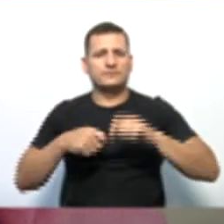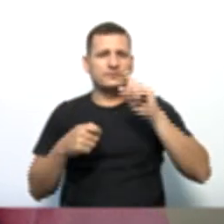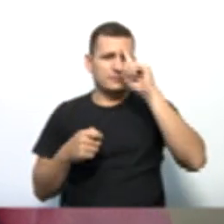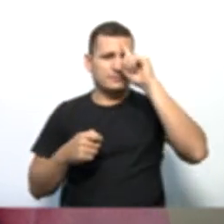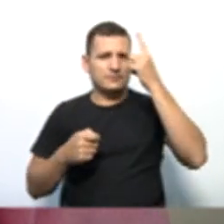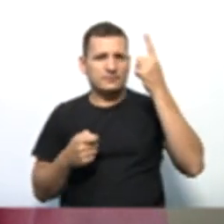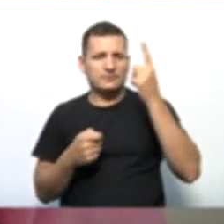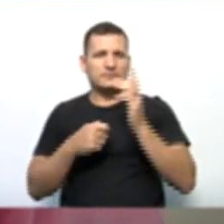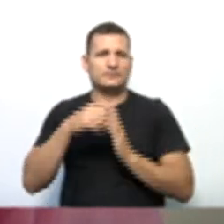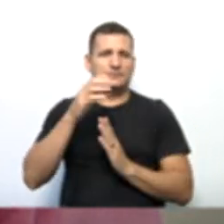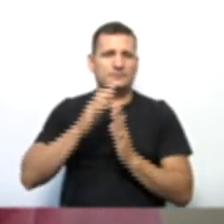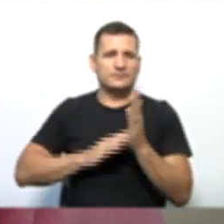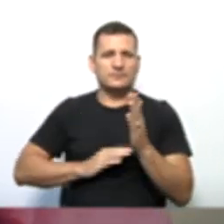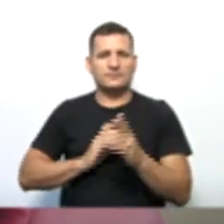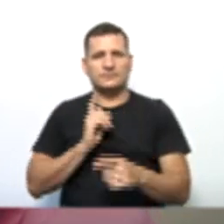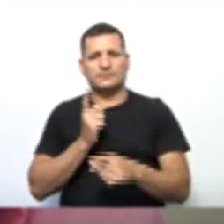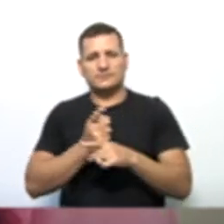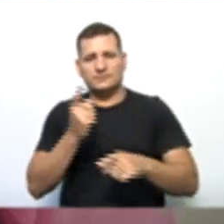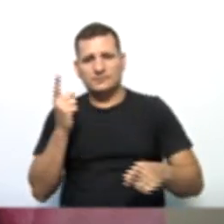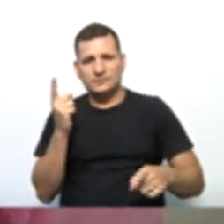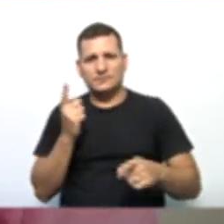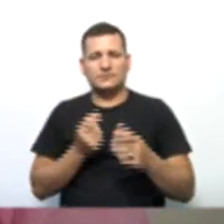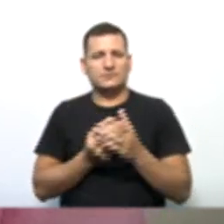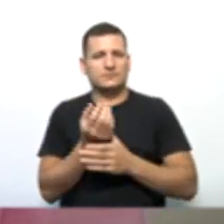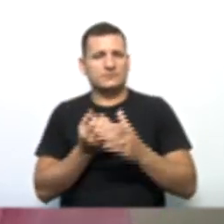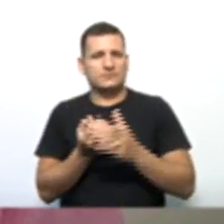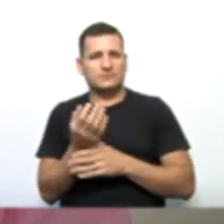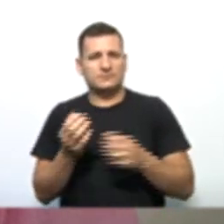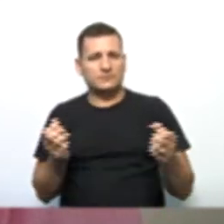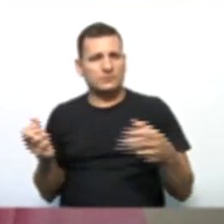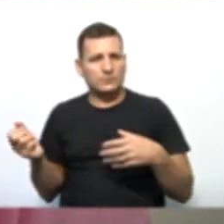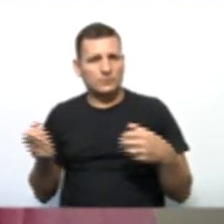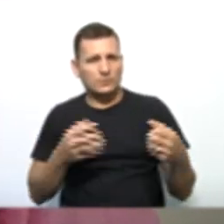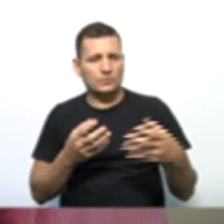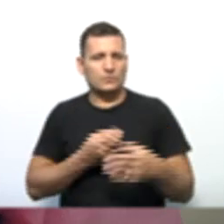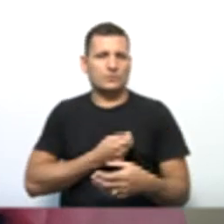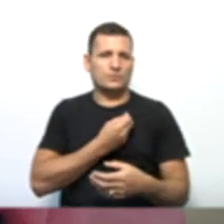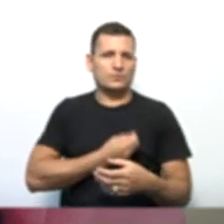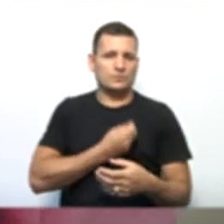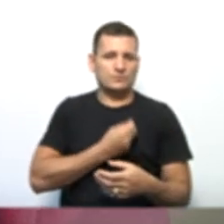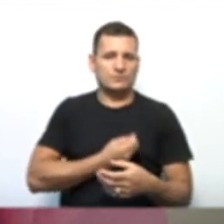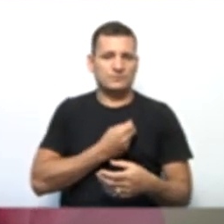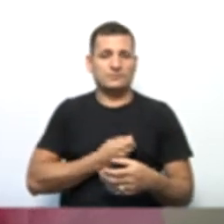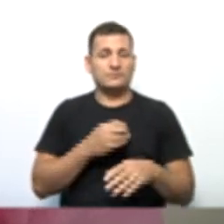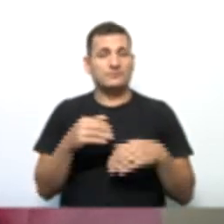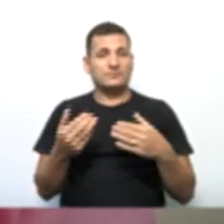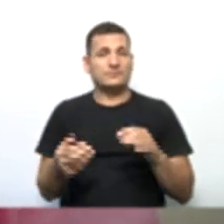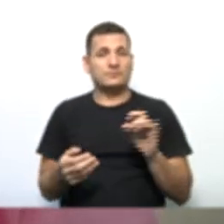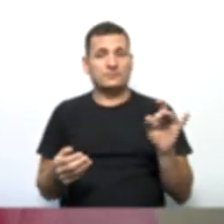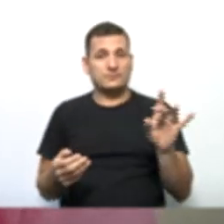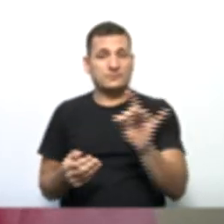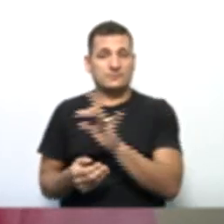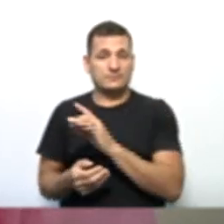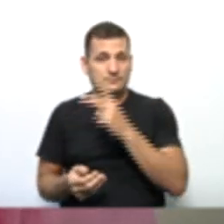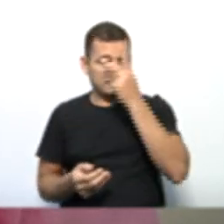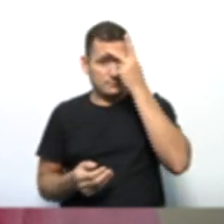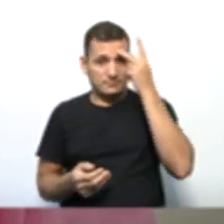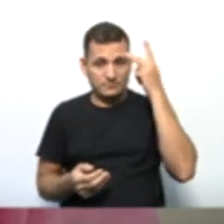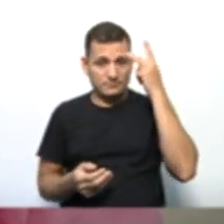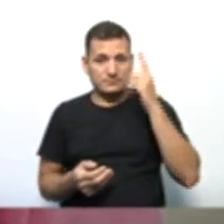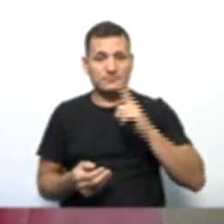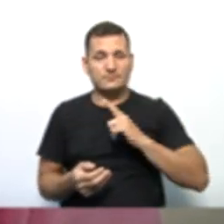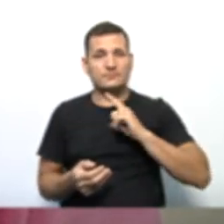de pintar, de descobrir, de gerar novos mecanismos, novas formas de vida, né? Então cada pessoa resgata